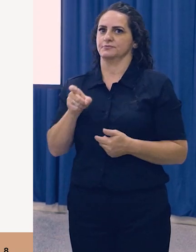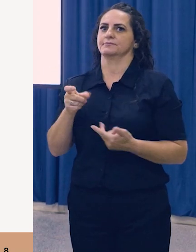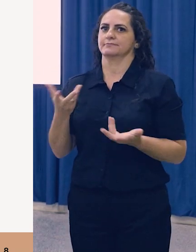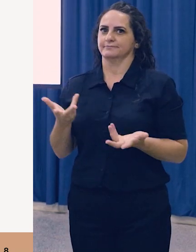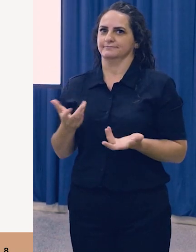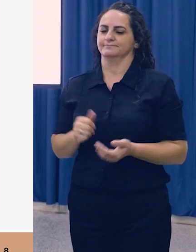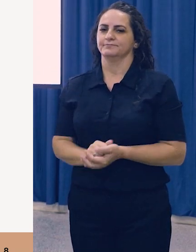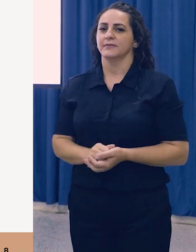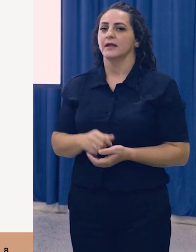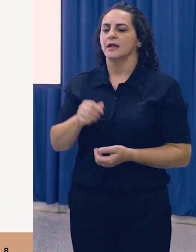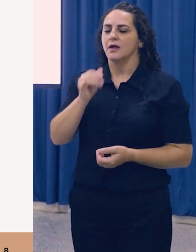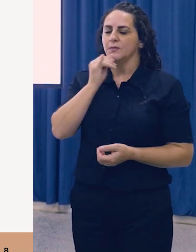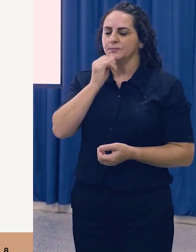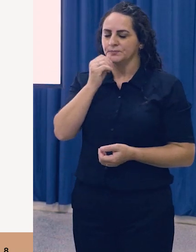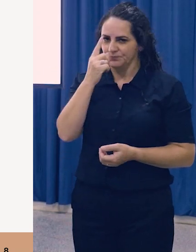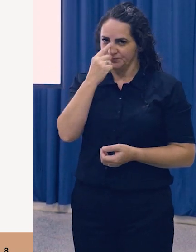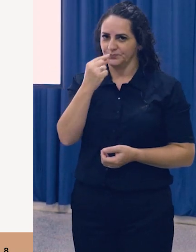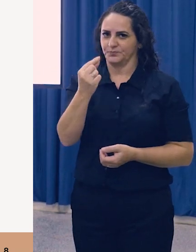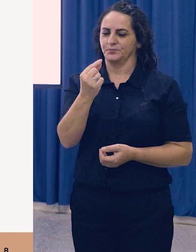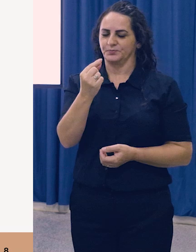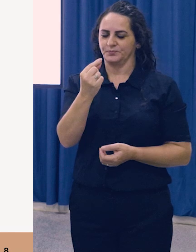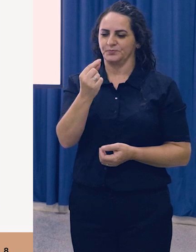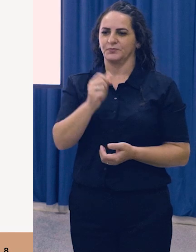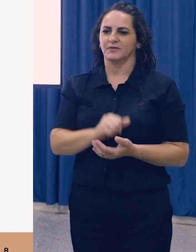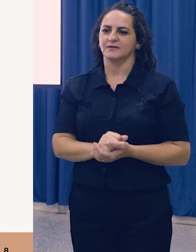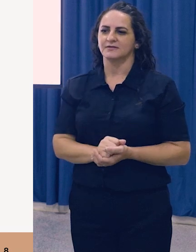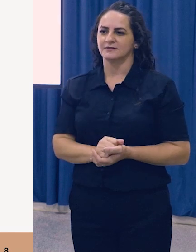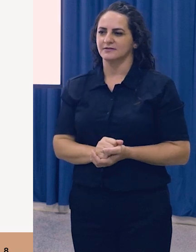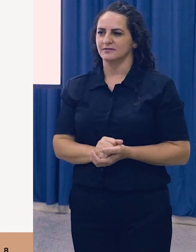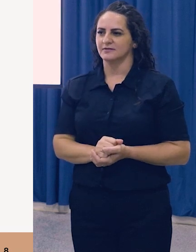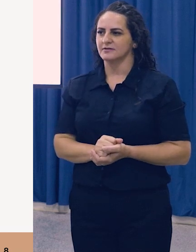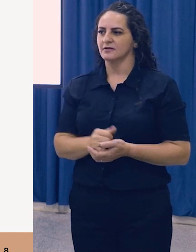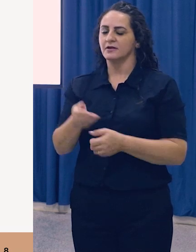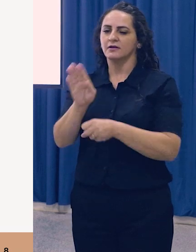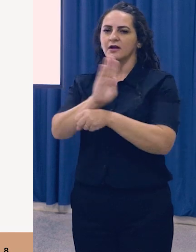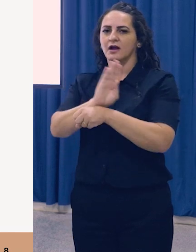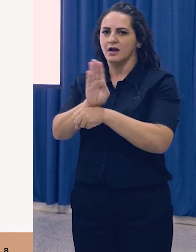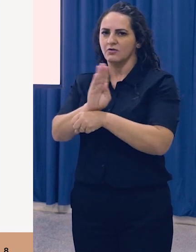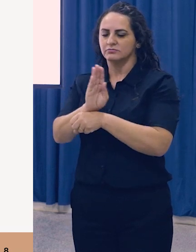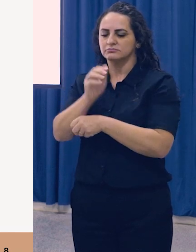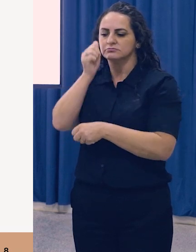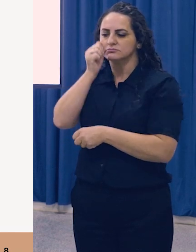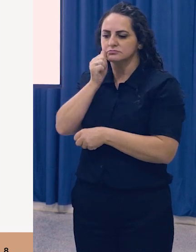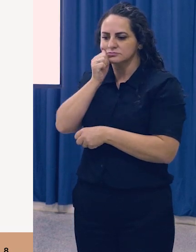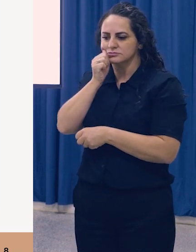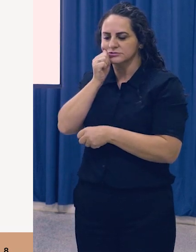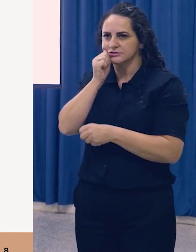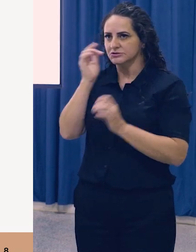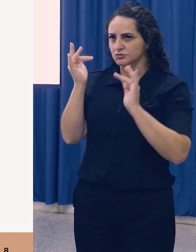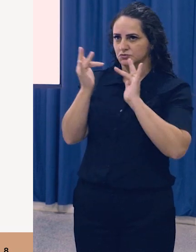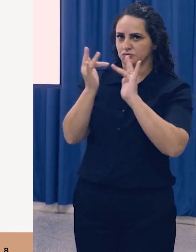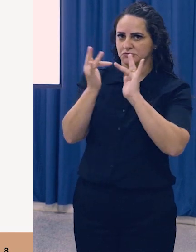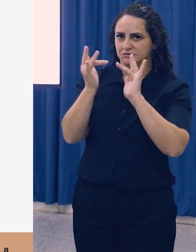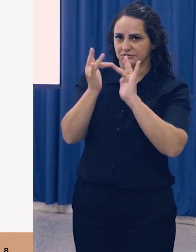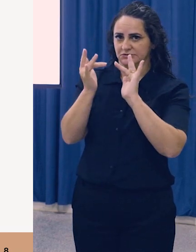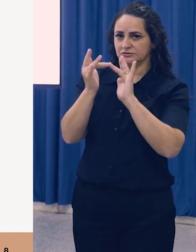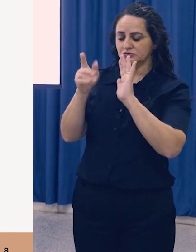Por exemplo, A Bruxa, que é um filme de uma moça que acaba se conectando com o